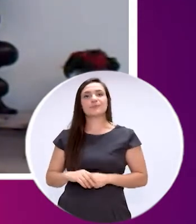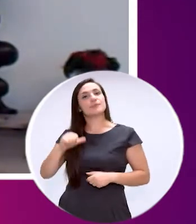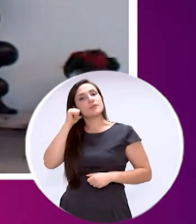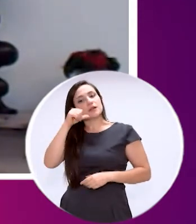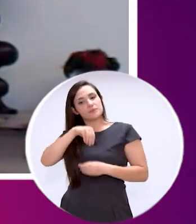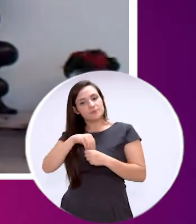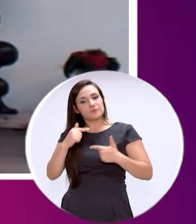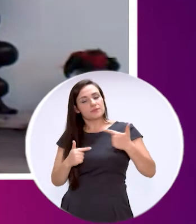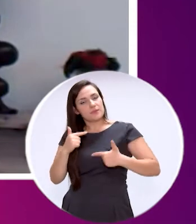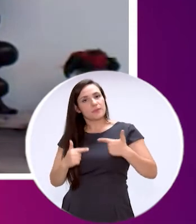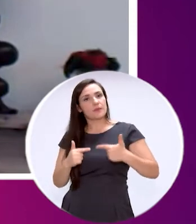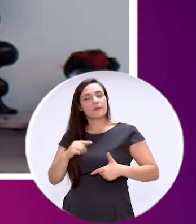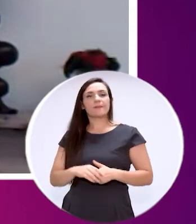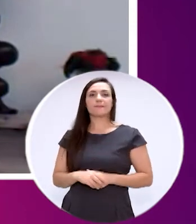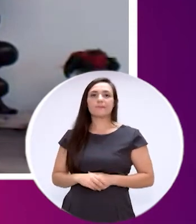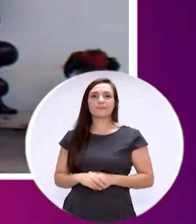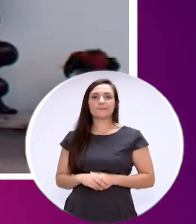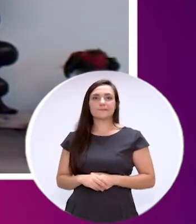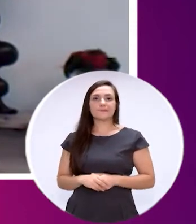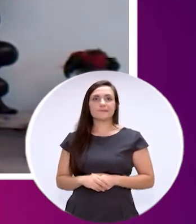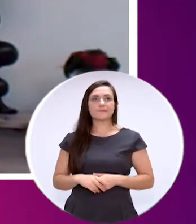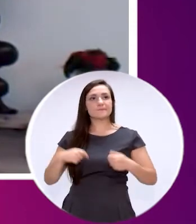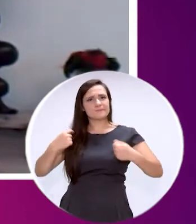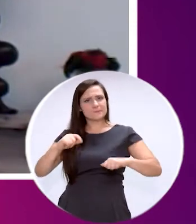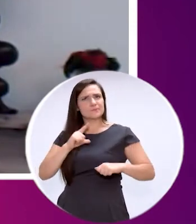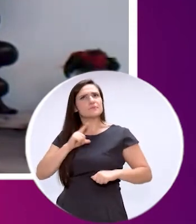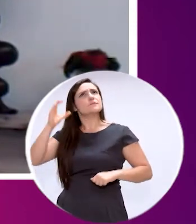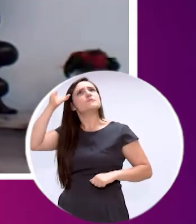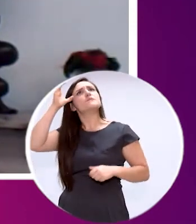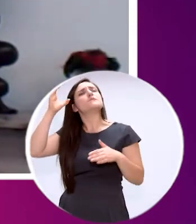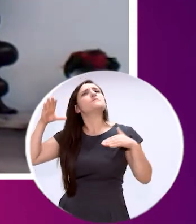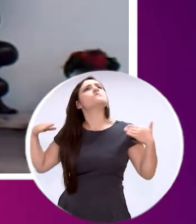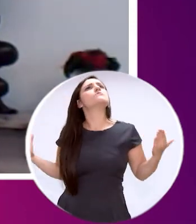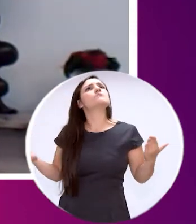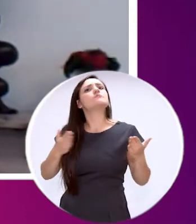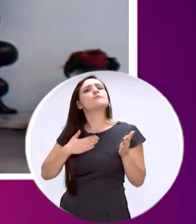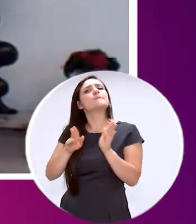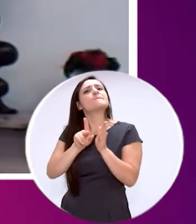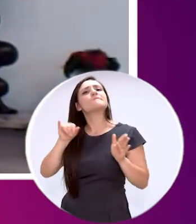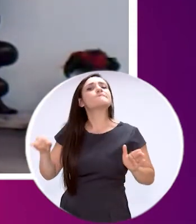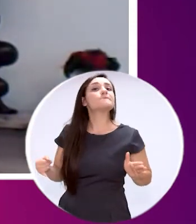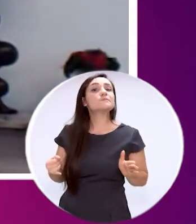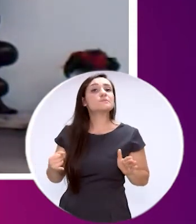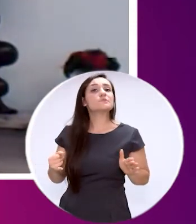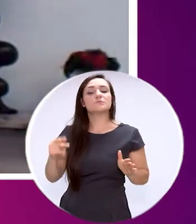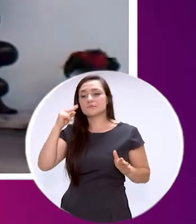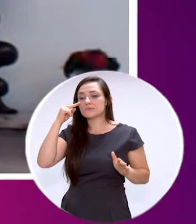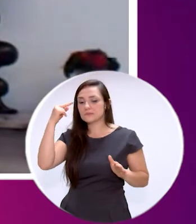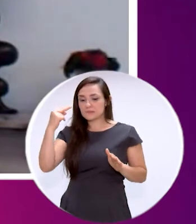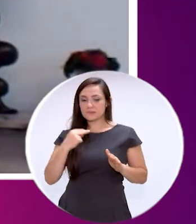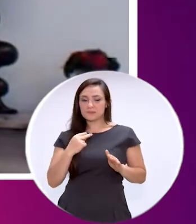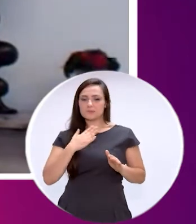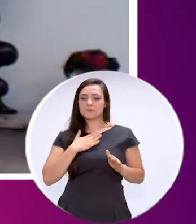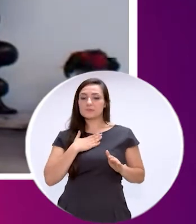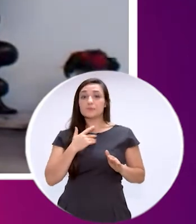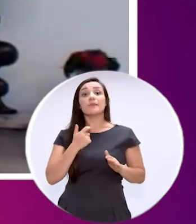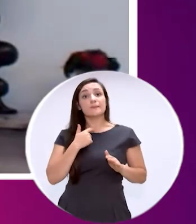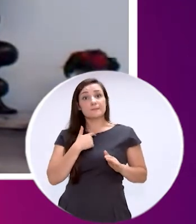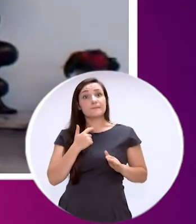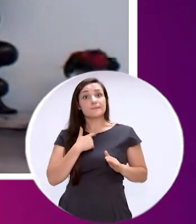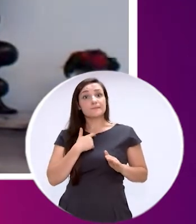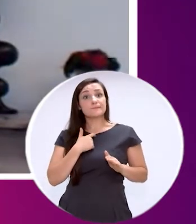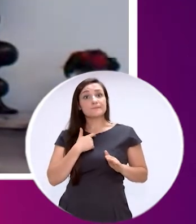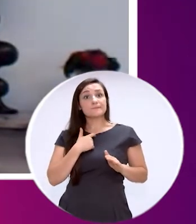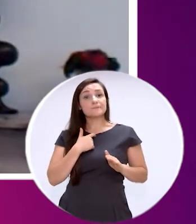elas têm que ter significa que nós temos um projeto. Qual que é o projeto? De nos vermos representadas